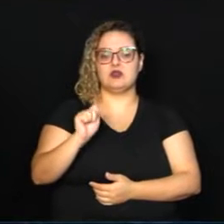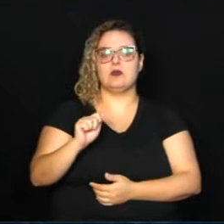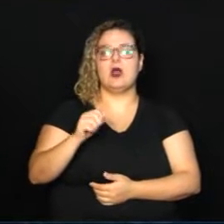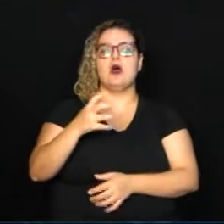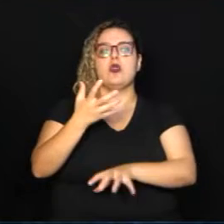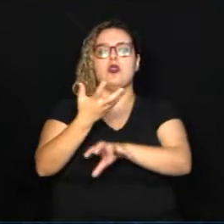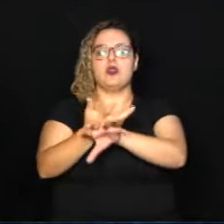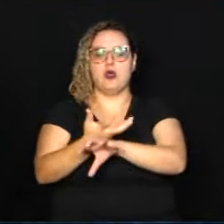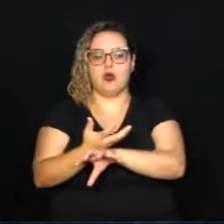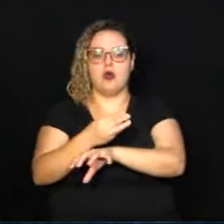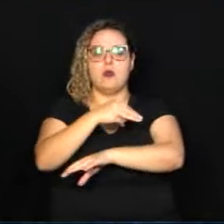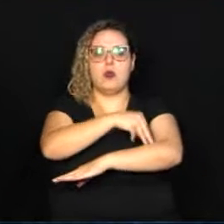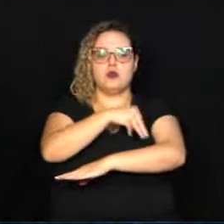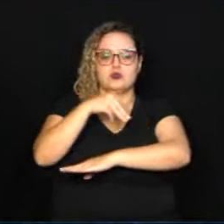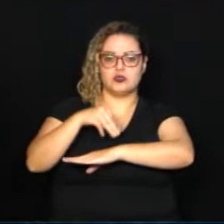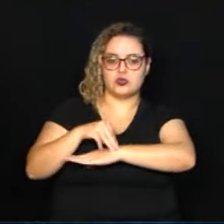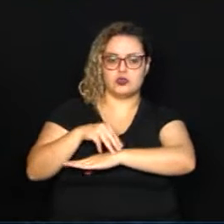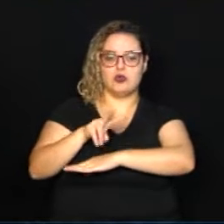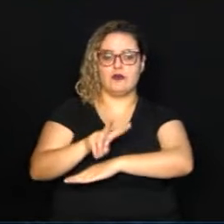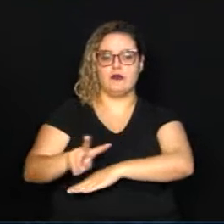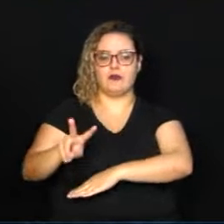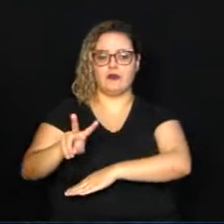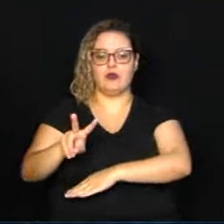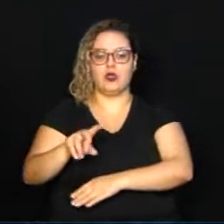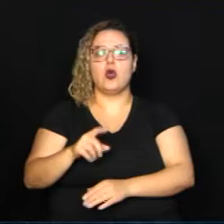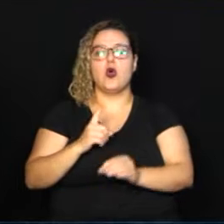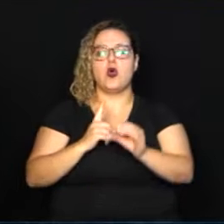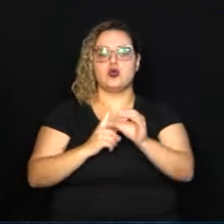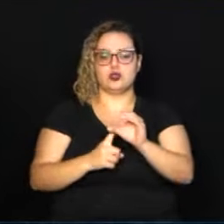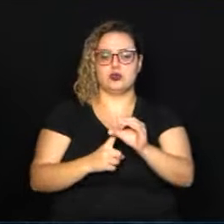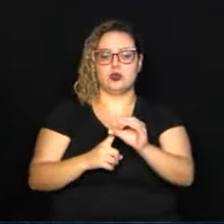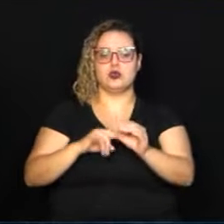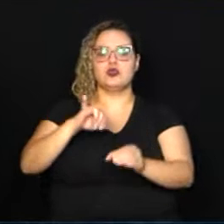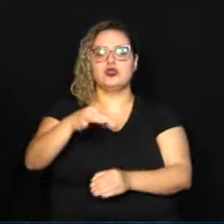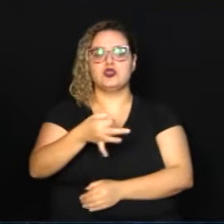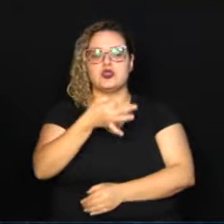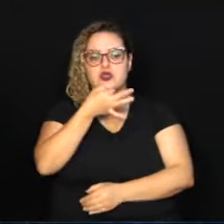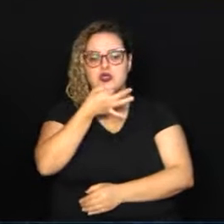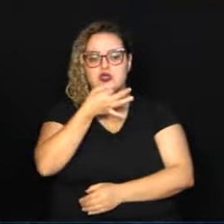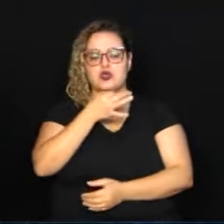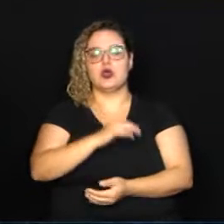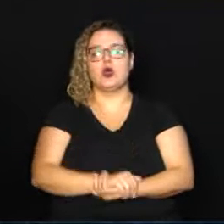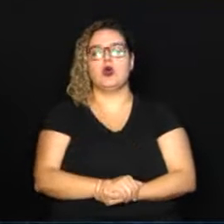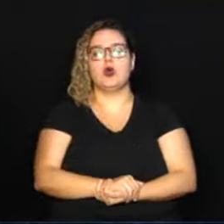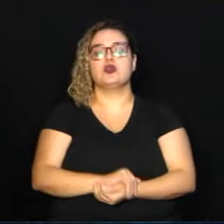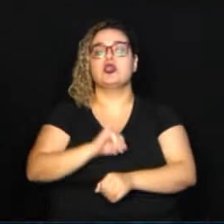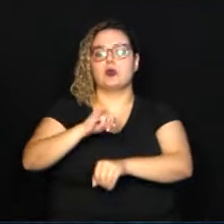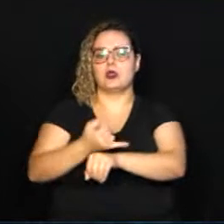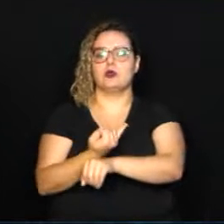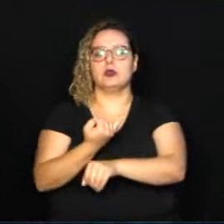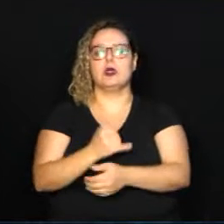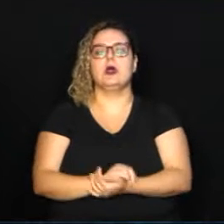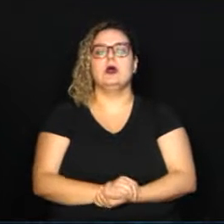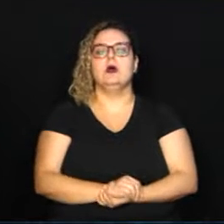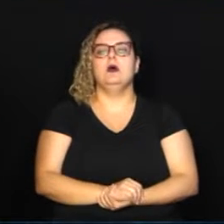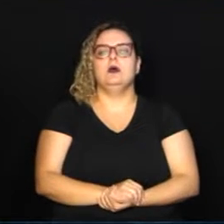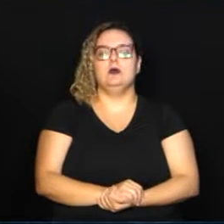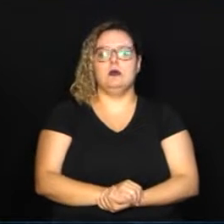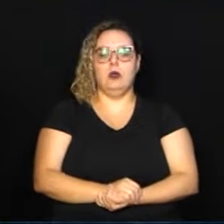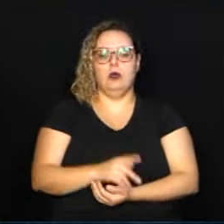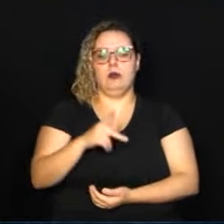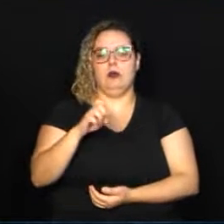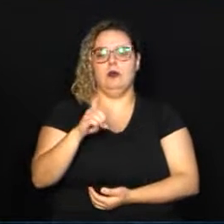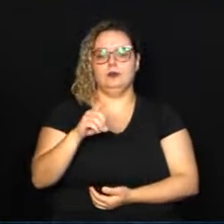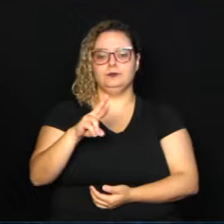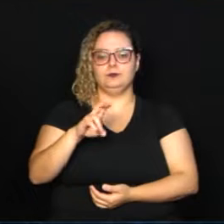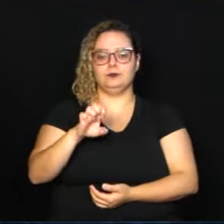Odessa, Montemor, Vinhedo, Cosmópolis, Jaguariúna, Arthur Nogueira, Pedreira, Engenheiro